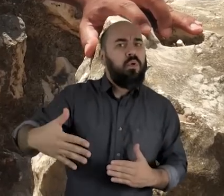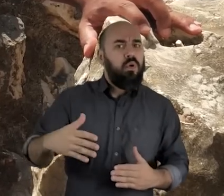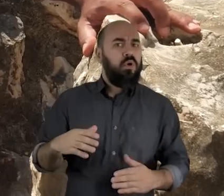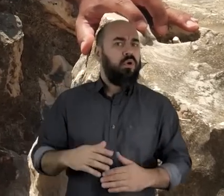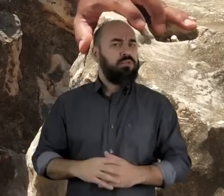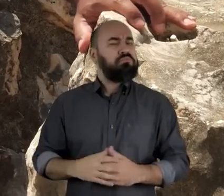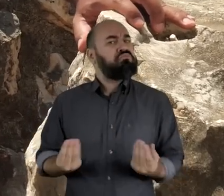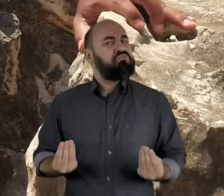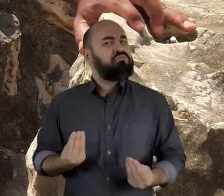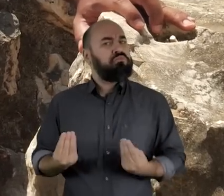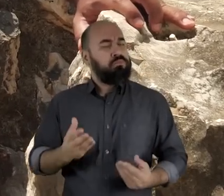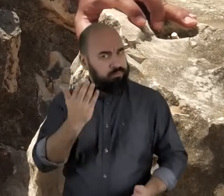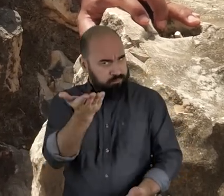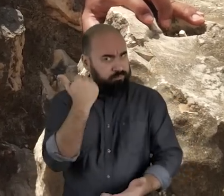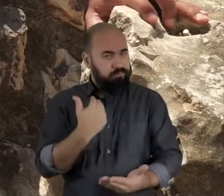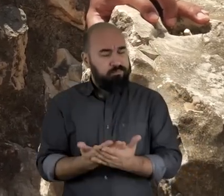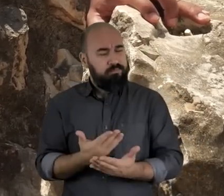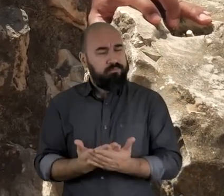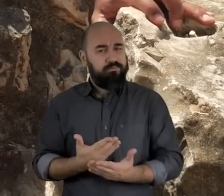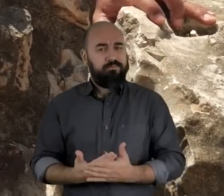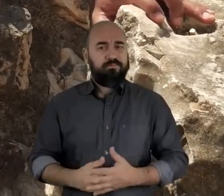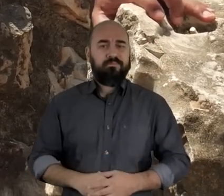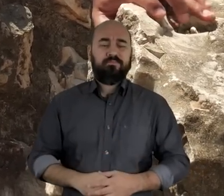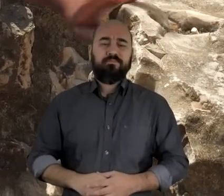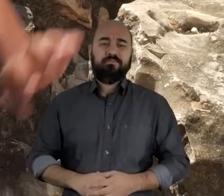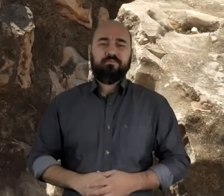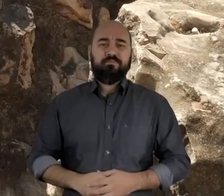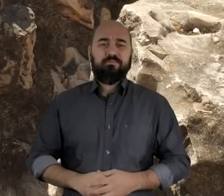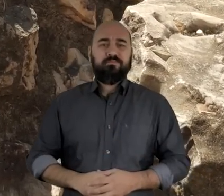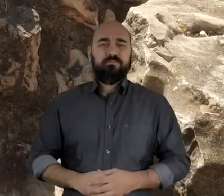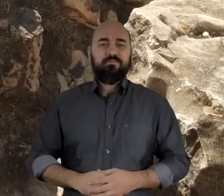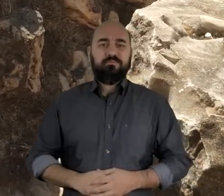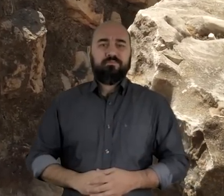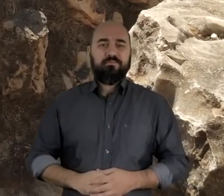monarquia de Israel. Então não sai daí porque o Evidências está só começando.